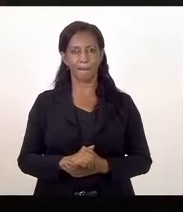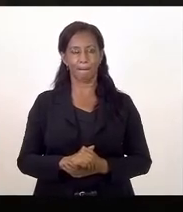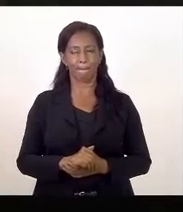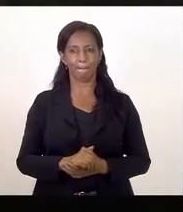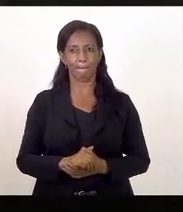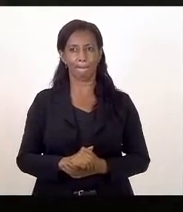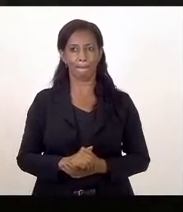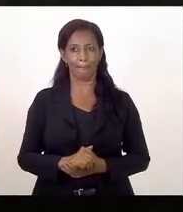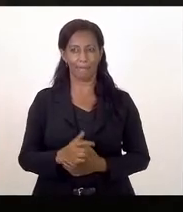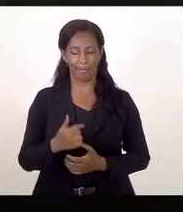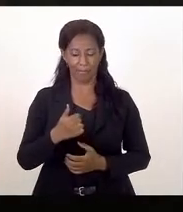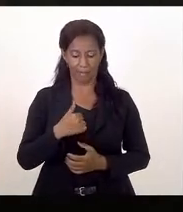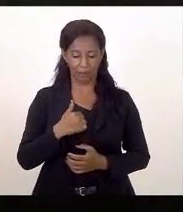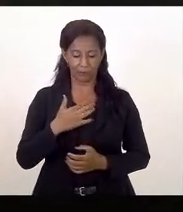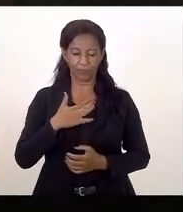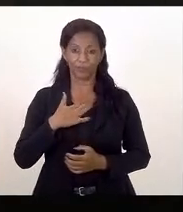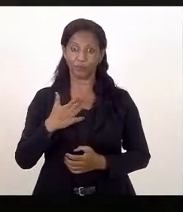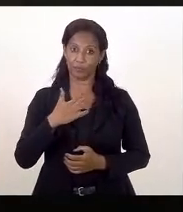gostaria